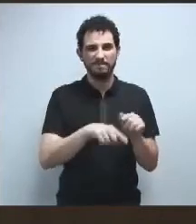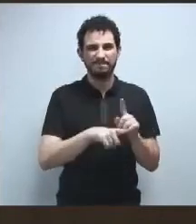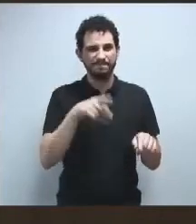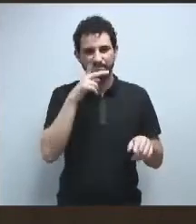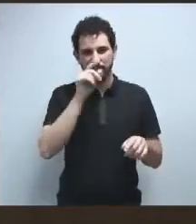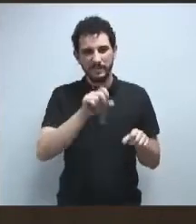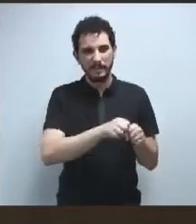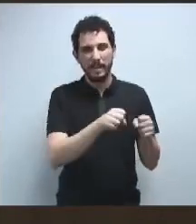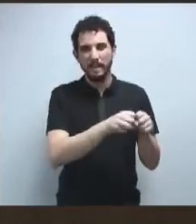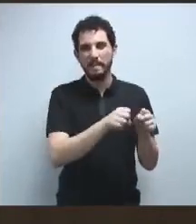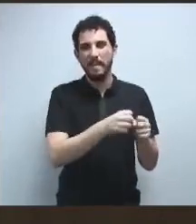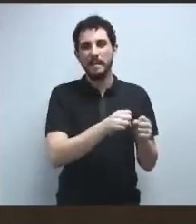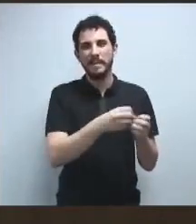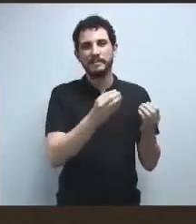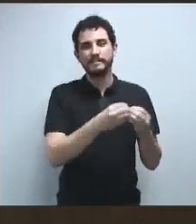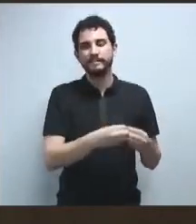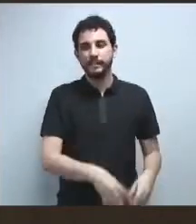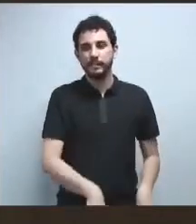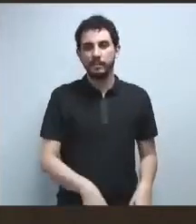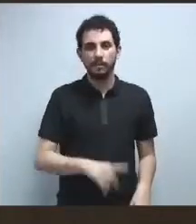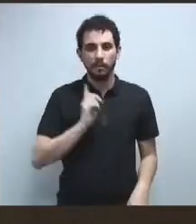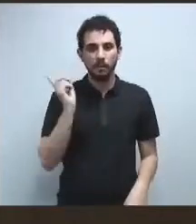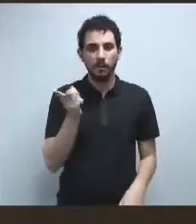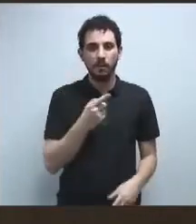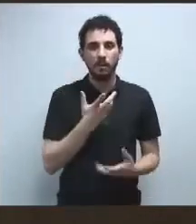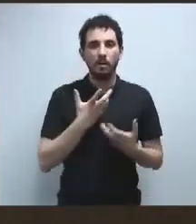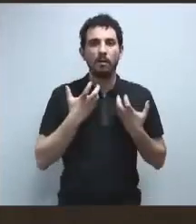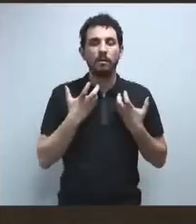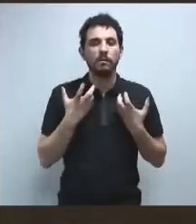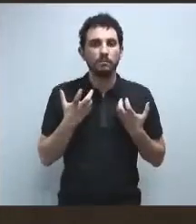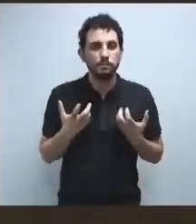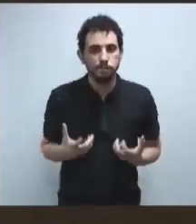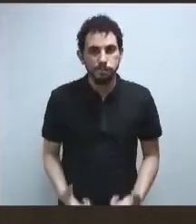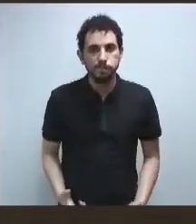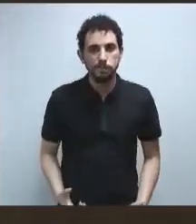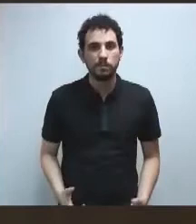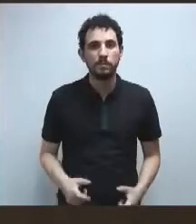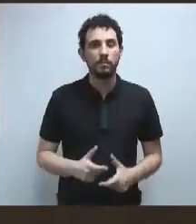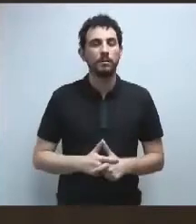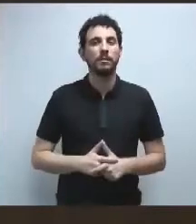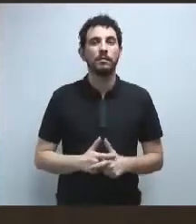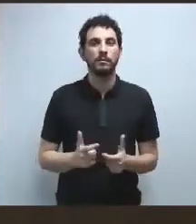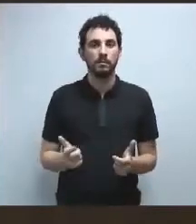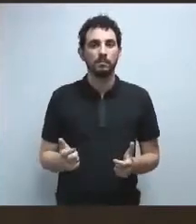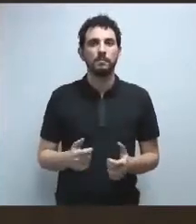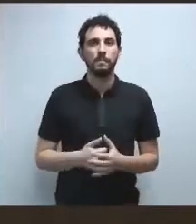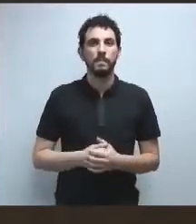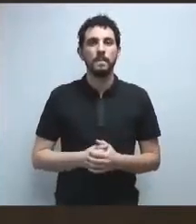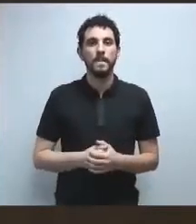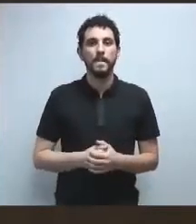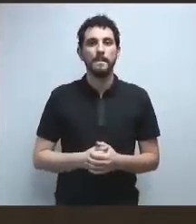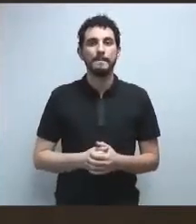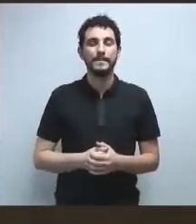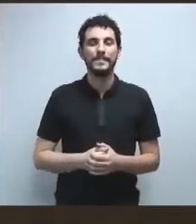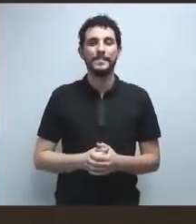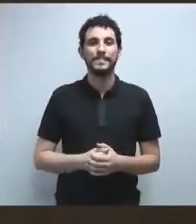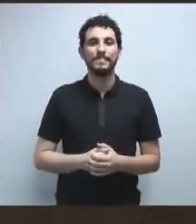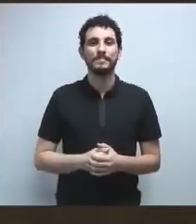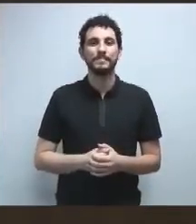muito grande em relação ao que aconteceu aí teve